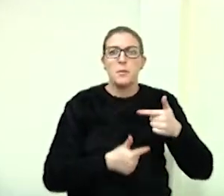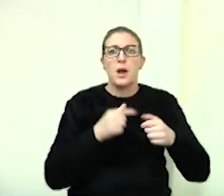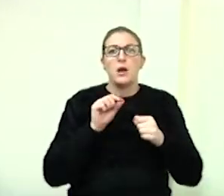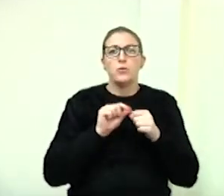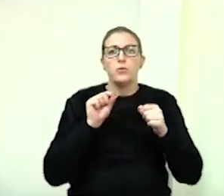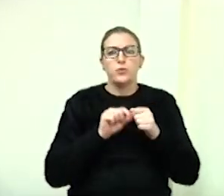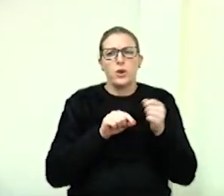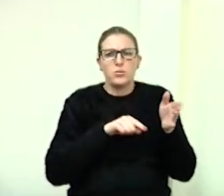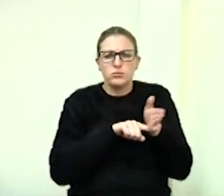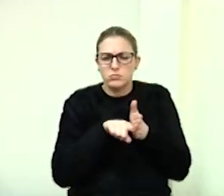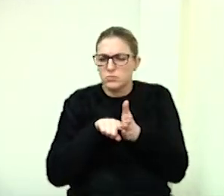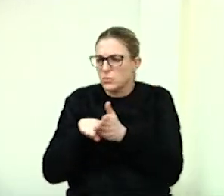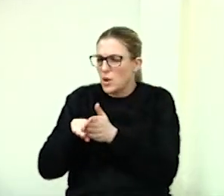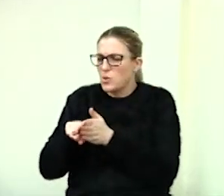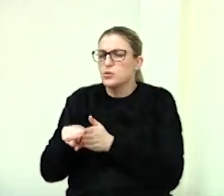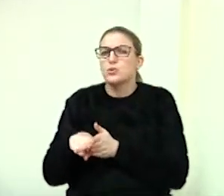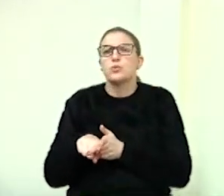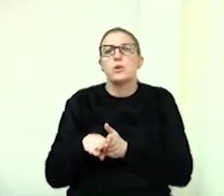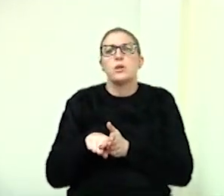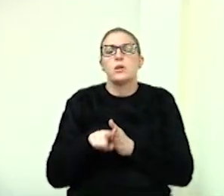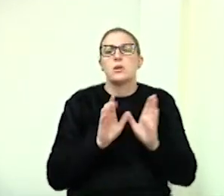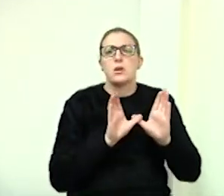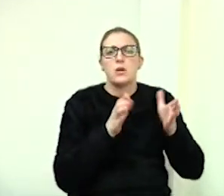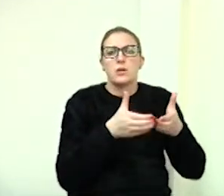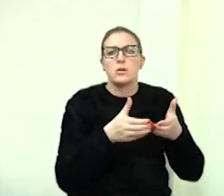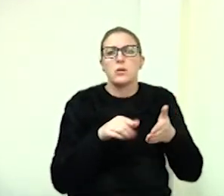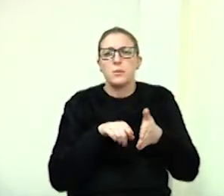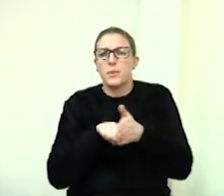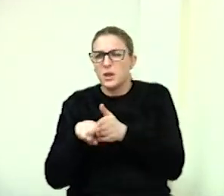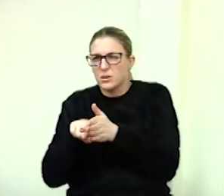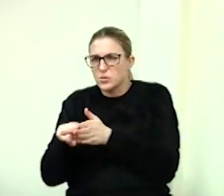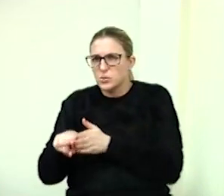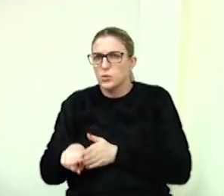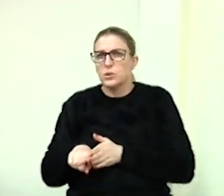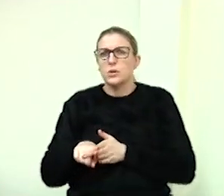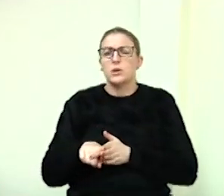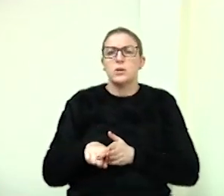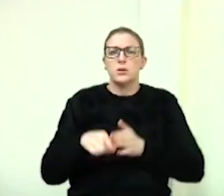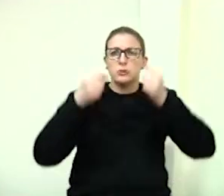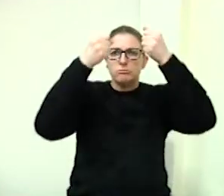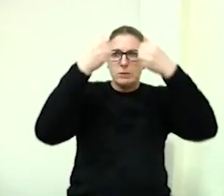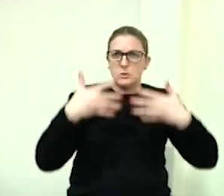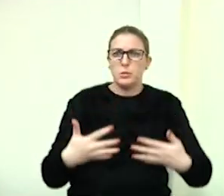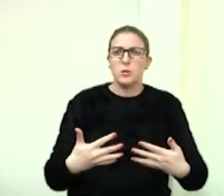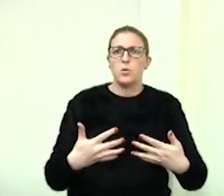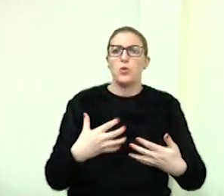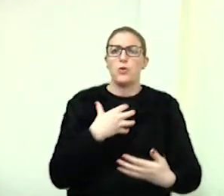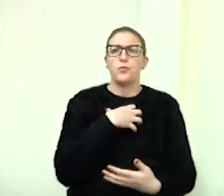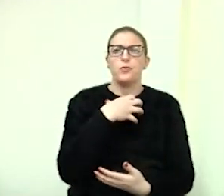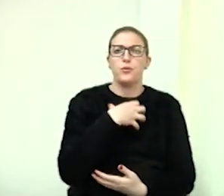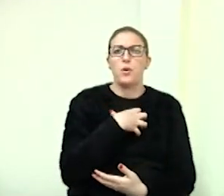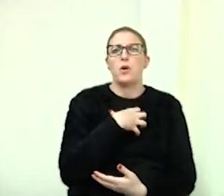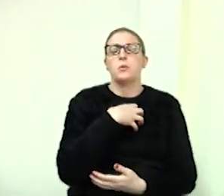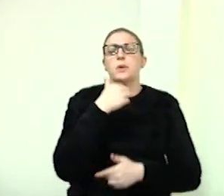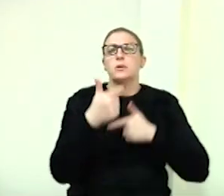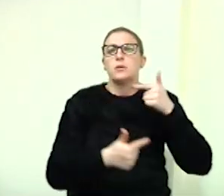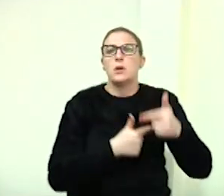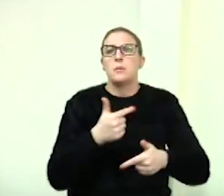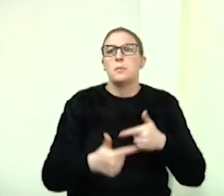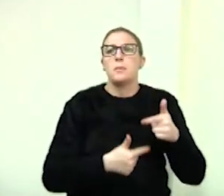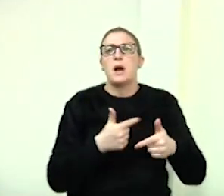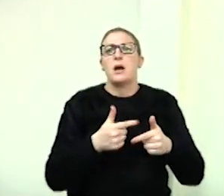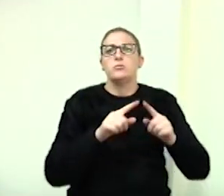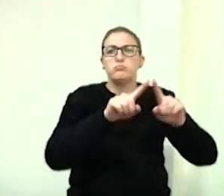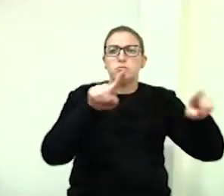feita, e que a própria equipe da auditoria frisou a forma de condução do trabalho desta supervisão regional, como